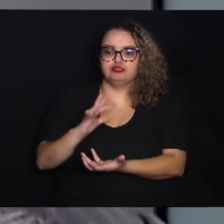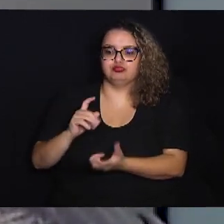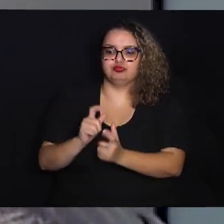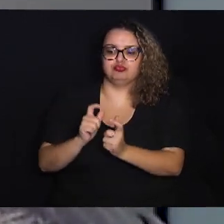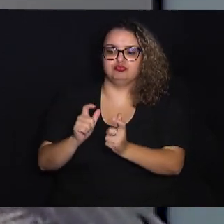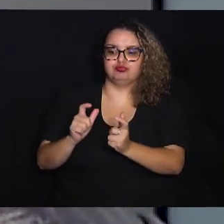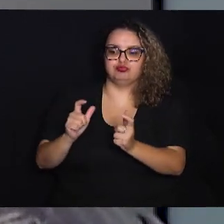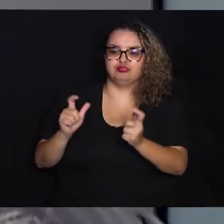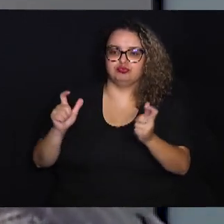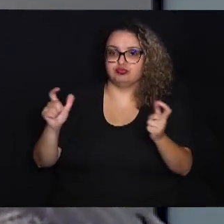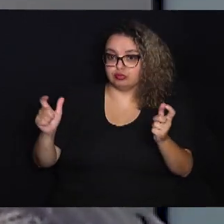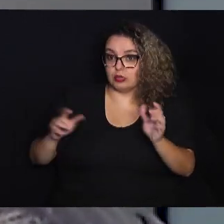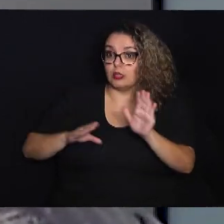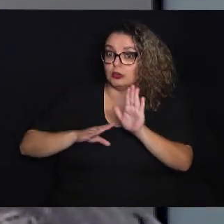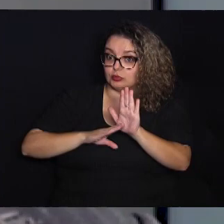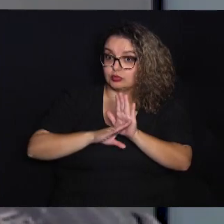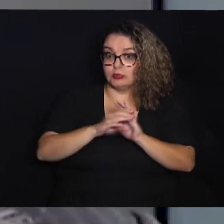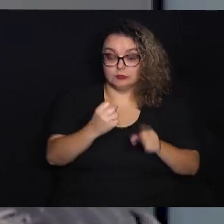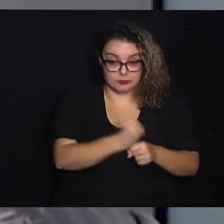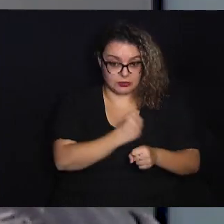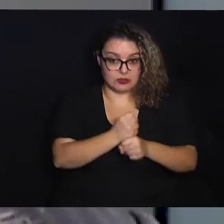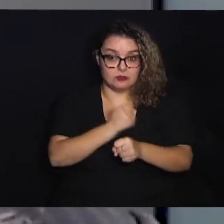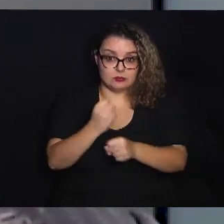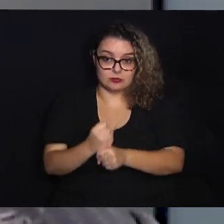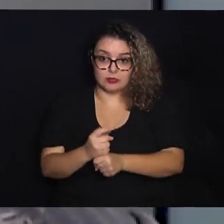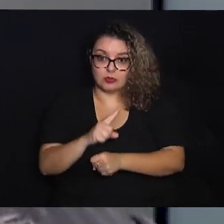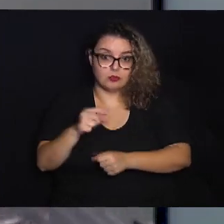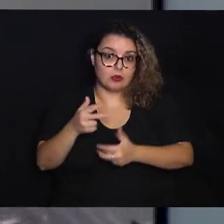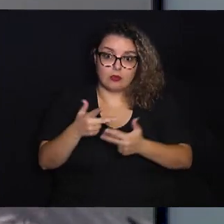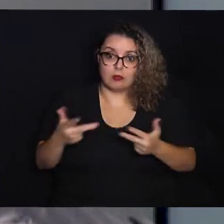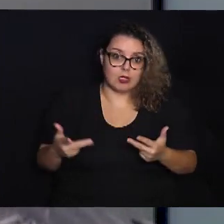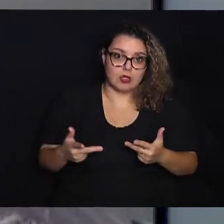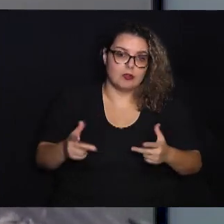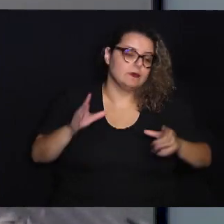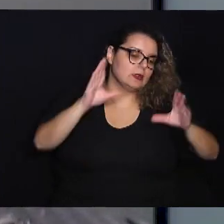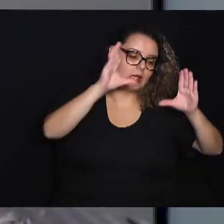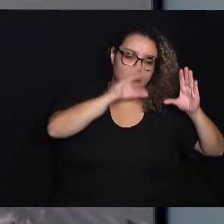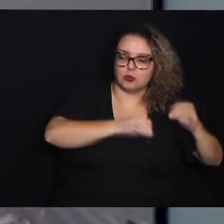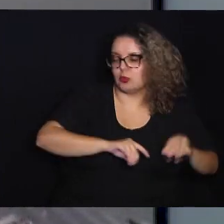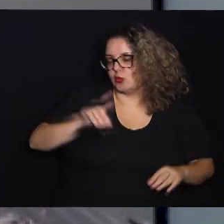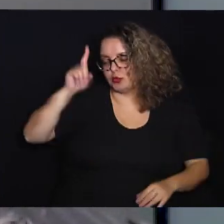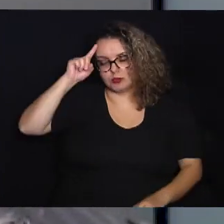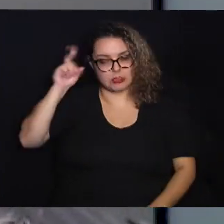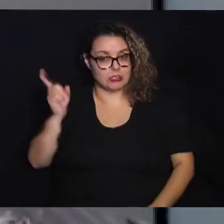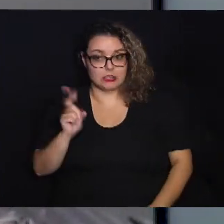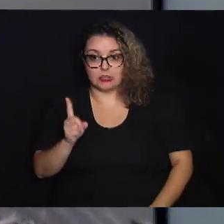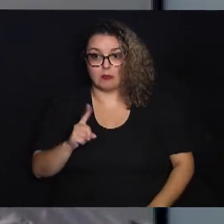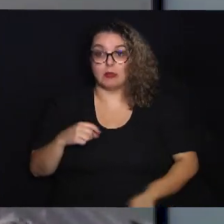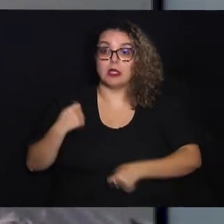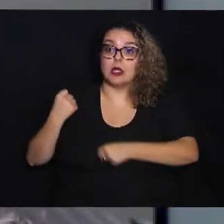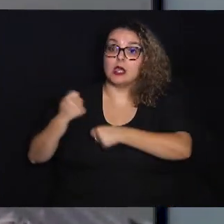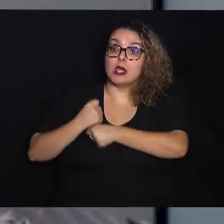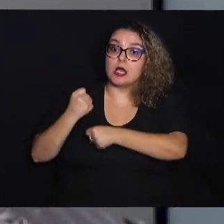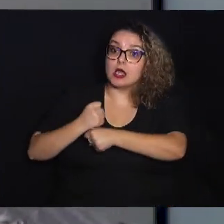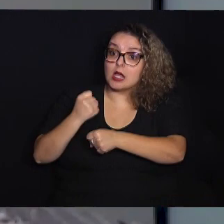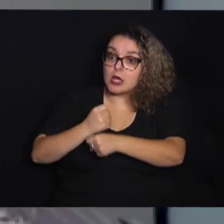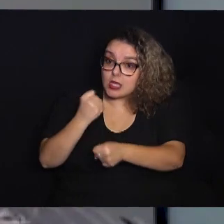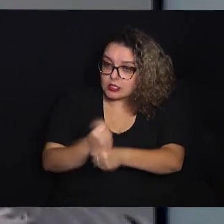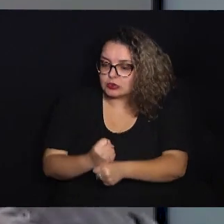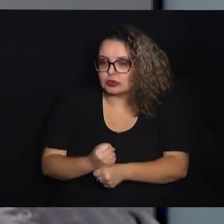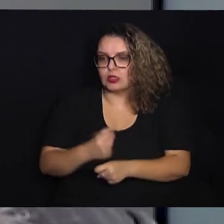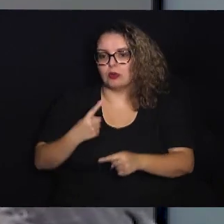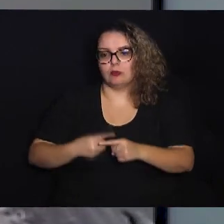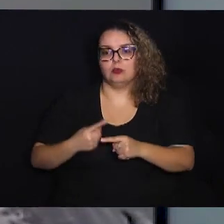calor vai aumentando progressivamente ao longo dos anos. Não é uma coisa que acontece de uma hora para outra, de um dia para outro, mas